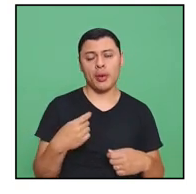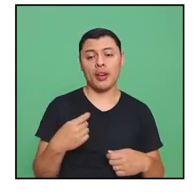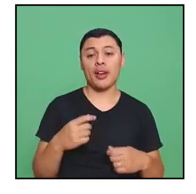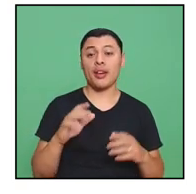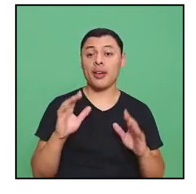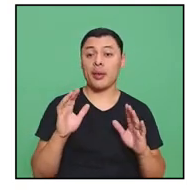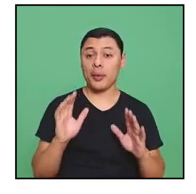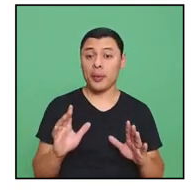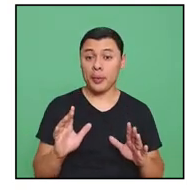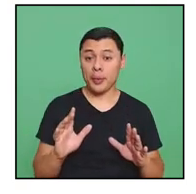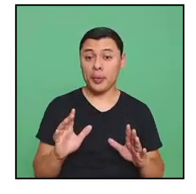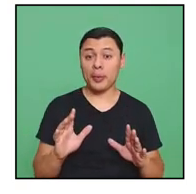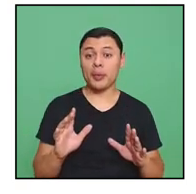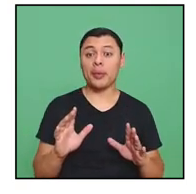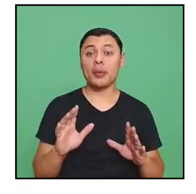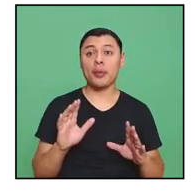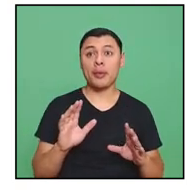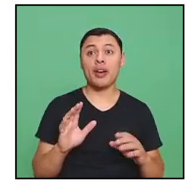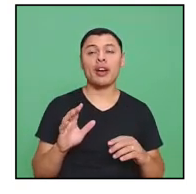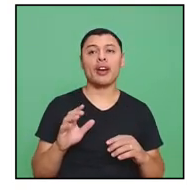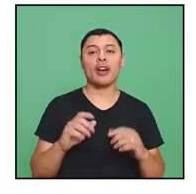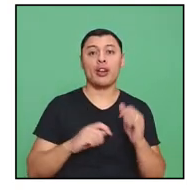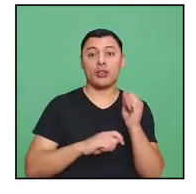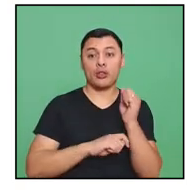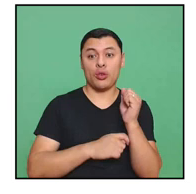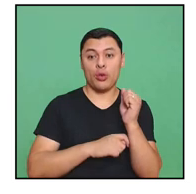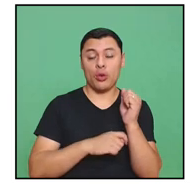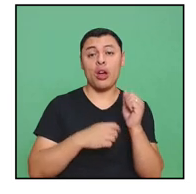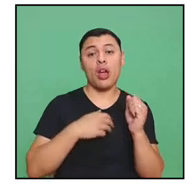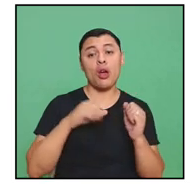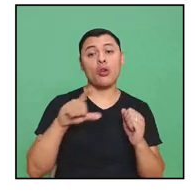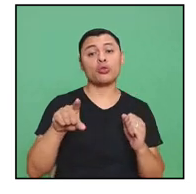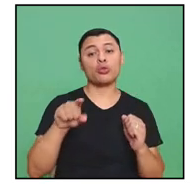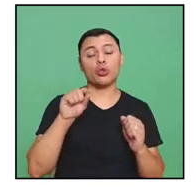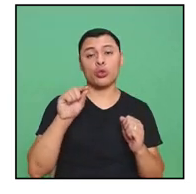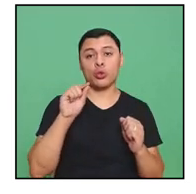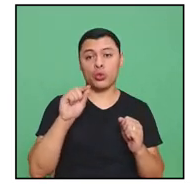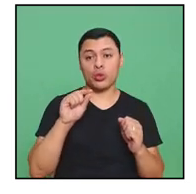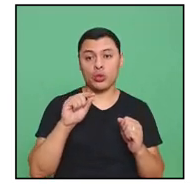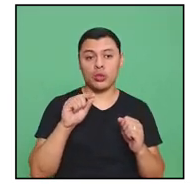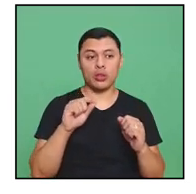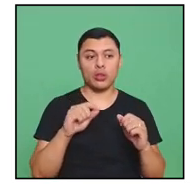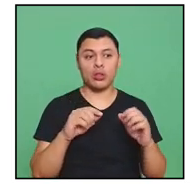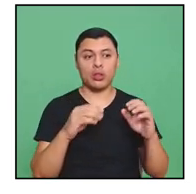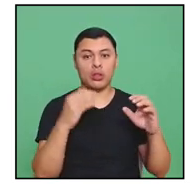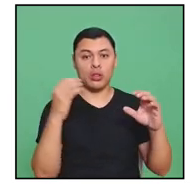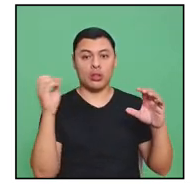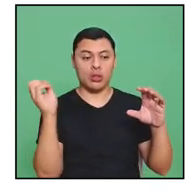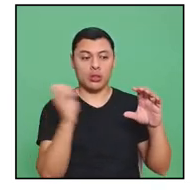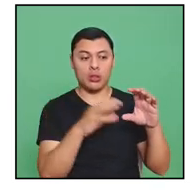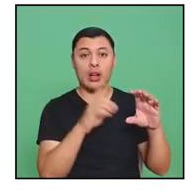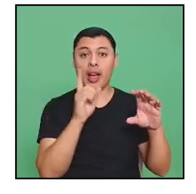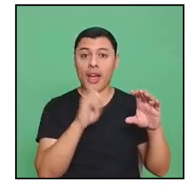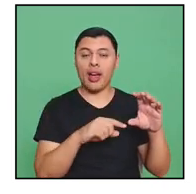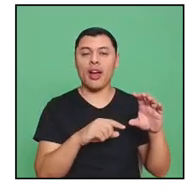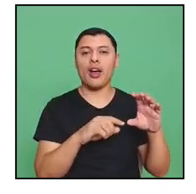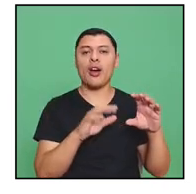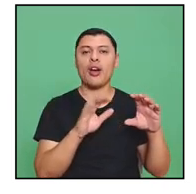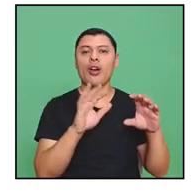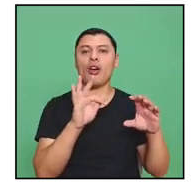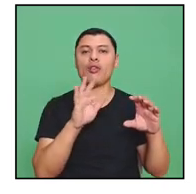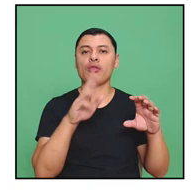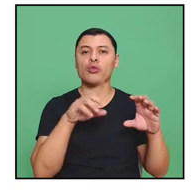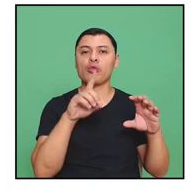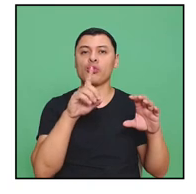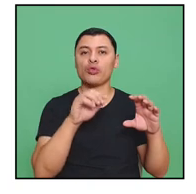pelo design do token, eu escolhi que o endereço que vai receber o royalty é o do fundo. Isso está